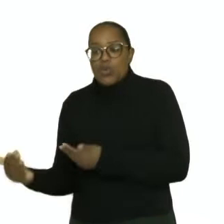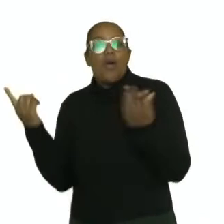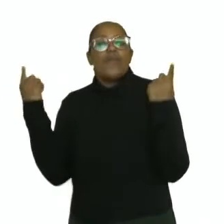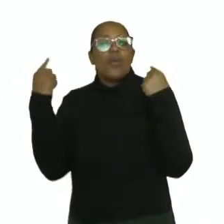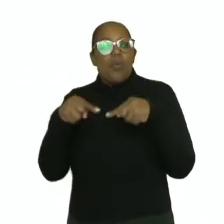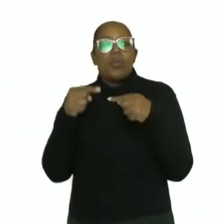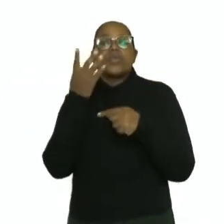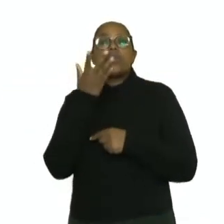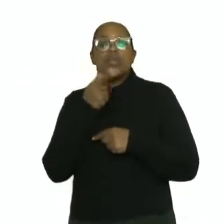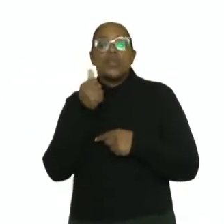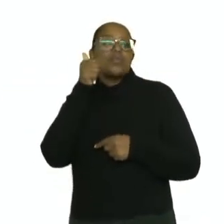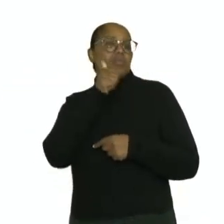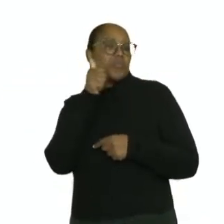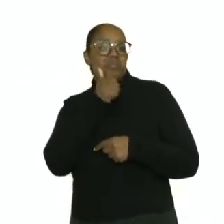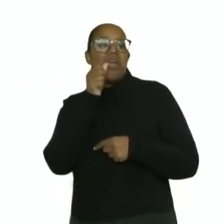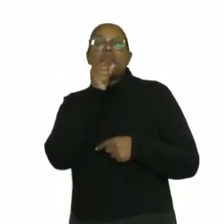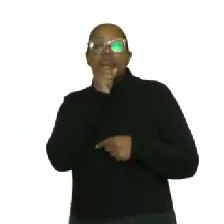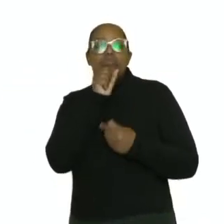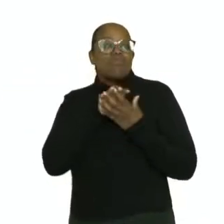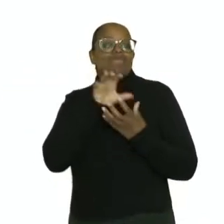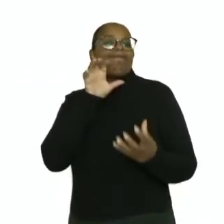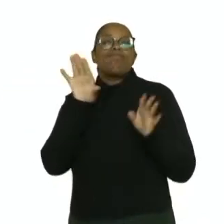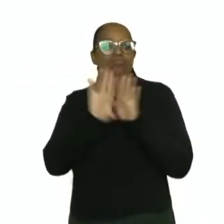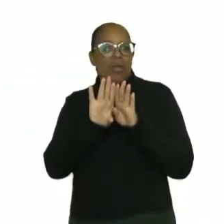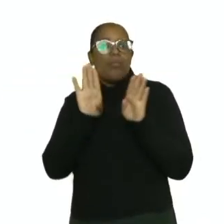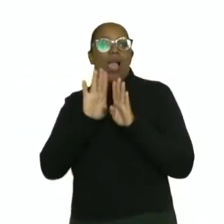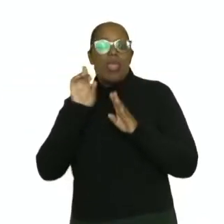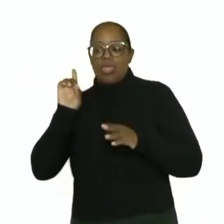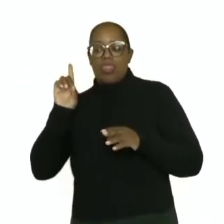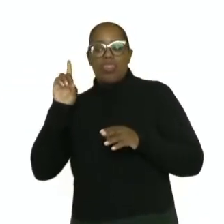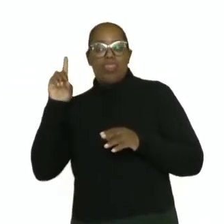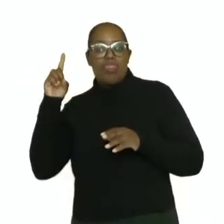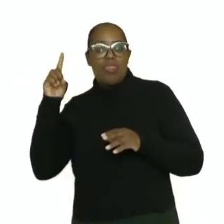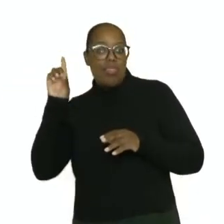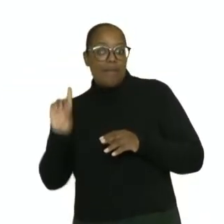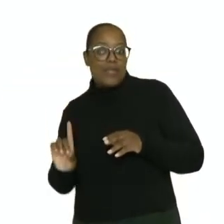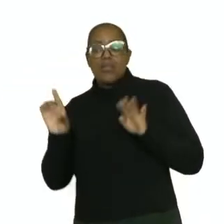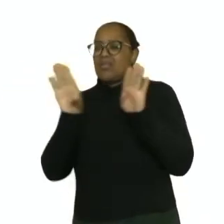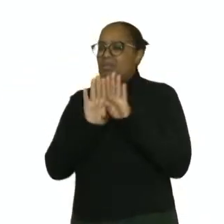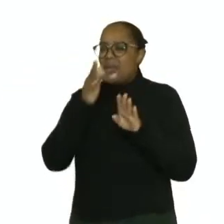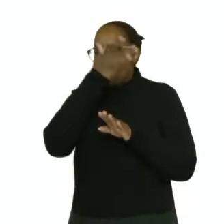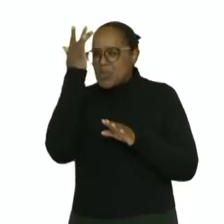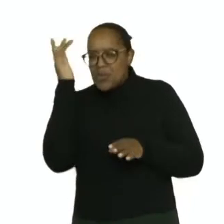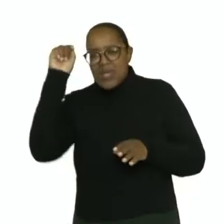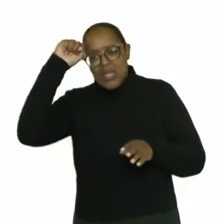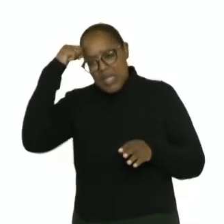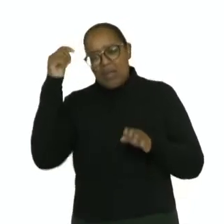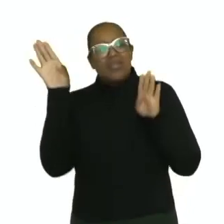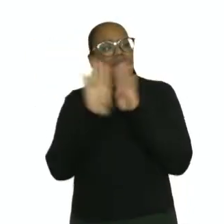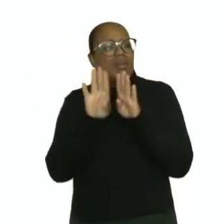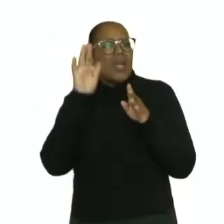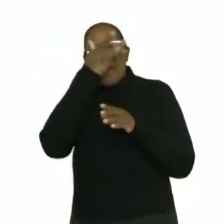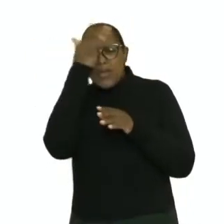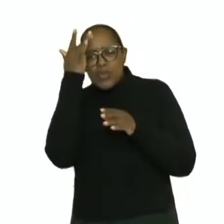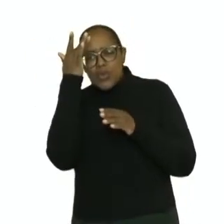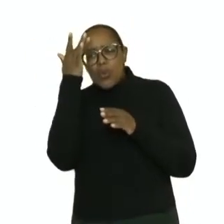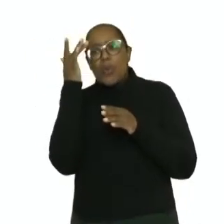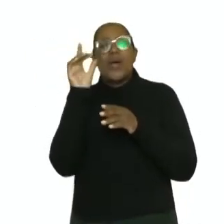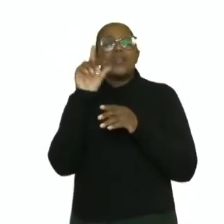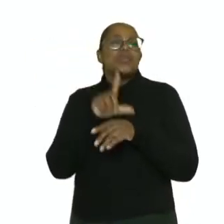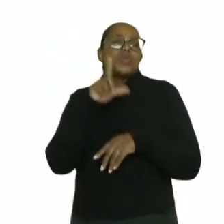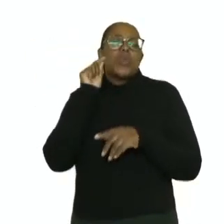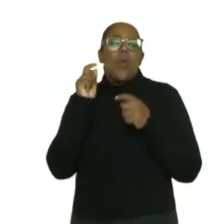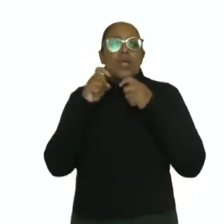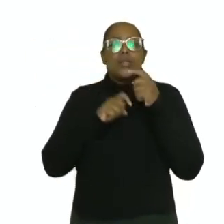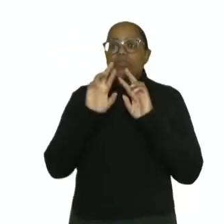a mulher, os idosos, os portadores de deficiência, os afrodescendentes, os LGBTQIA+. O